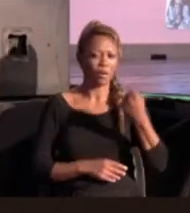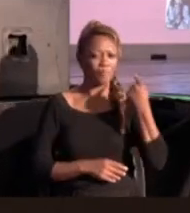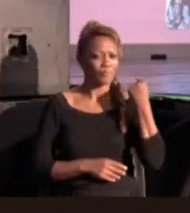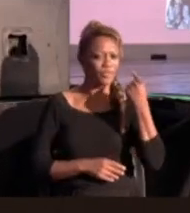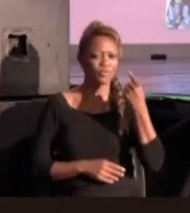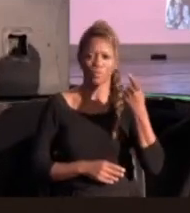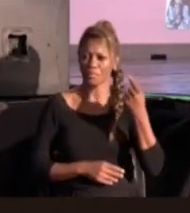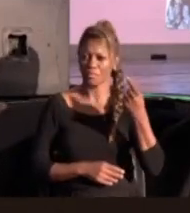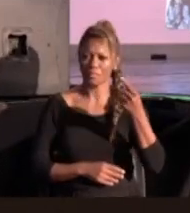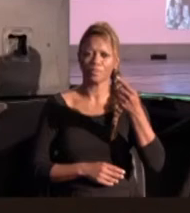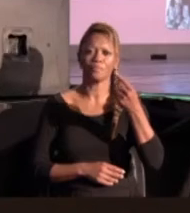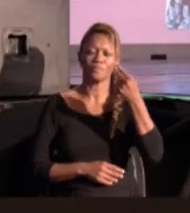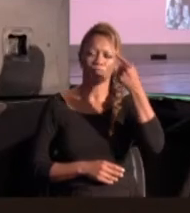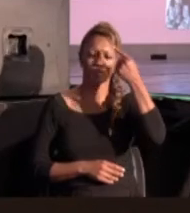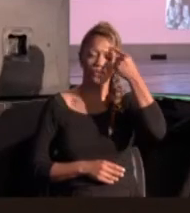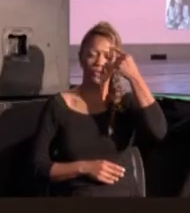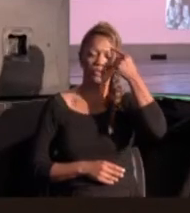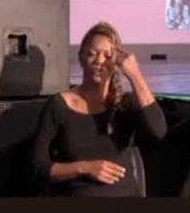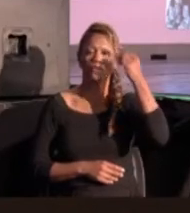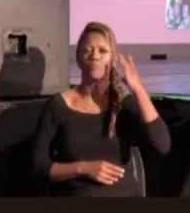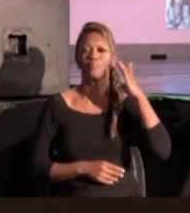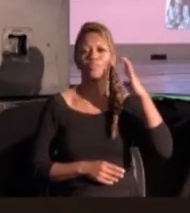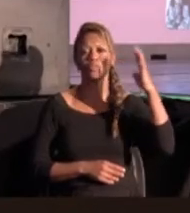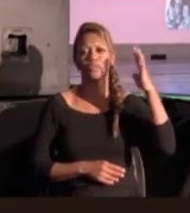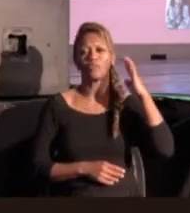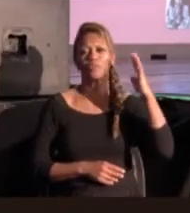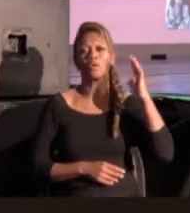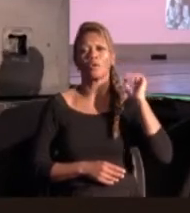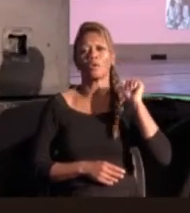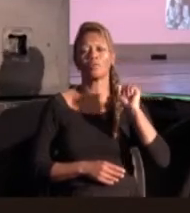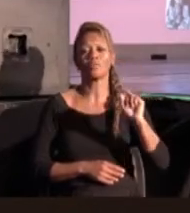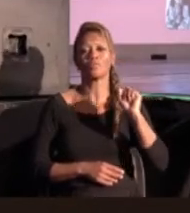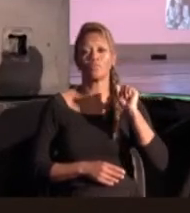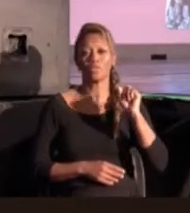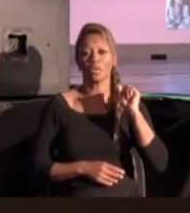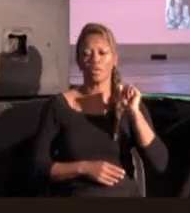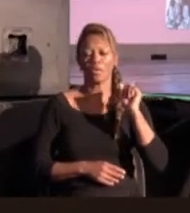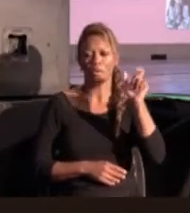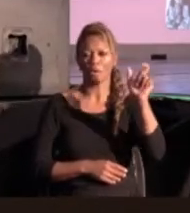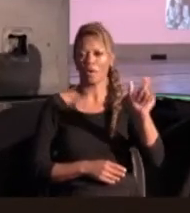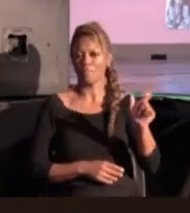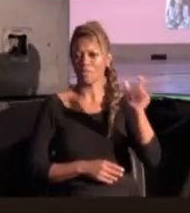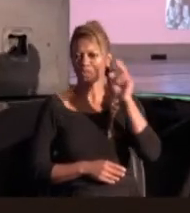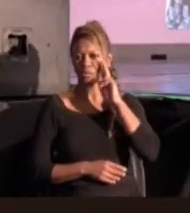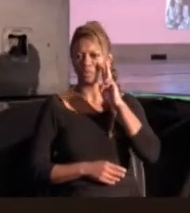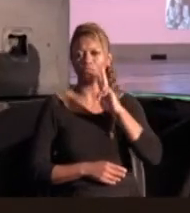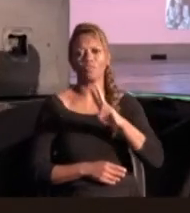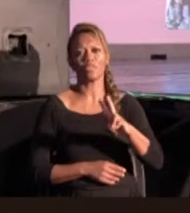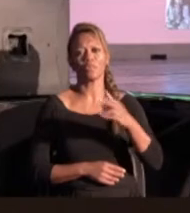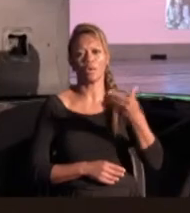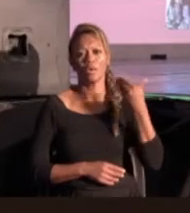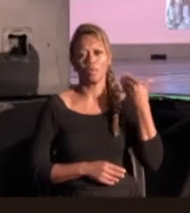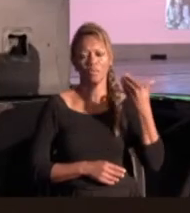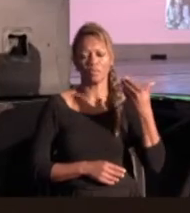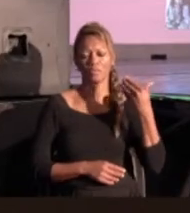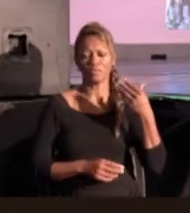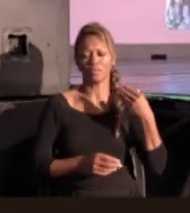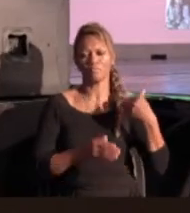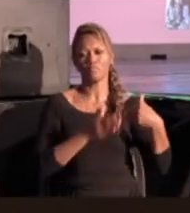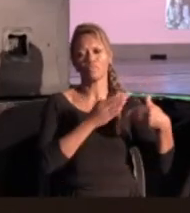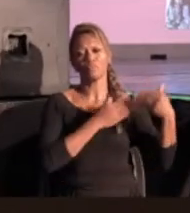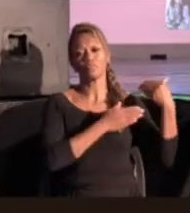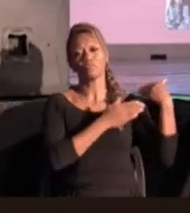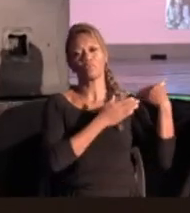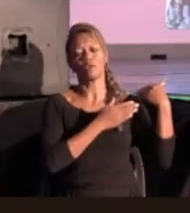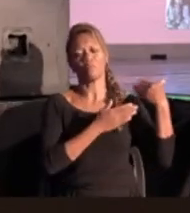todos os dispositivos ou teorias, eles partem de uma visão de mundo, em certa medida. O que a Euroque